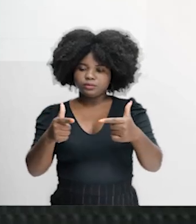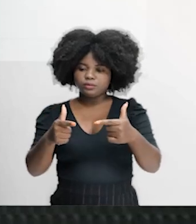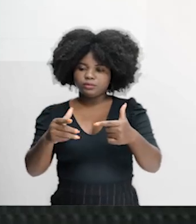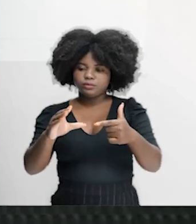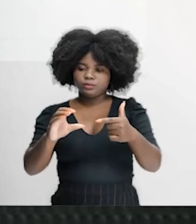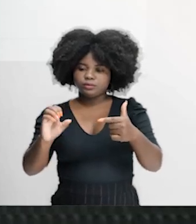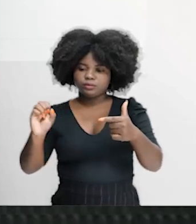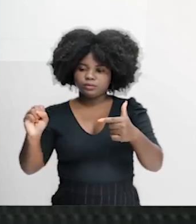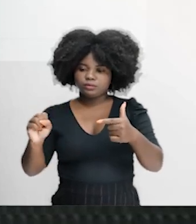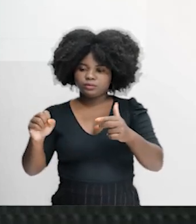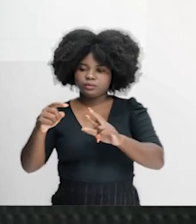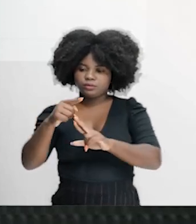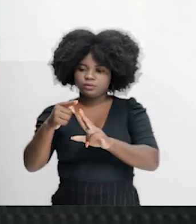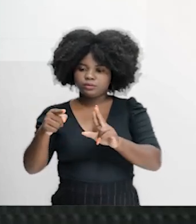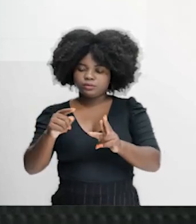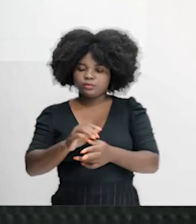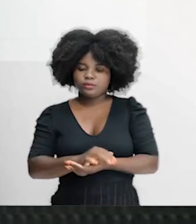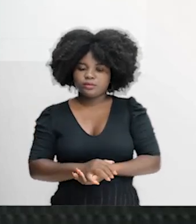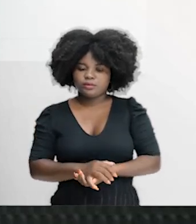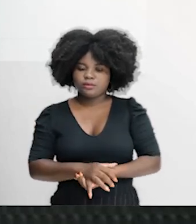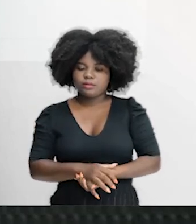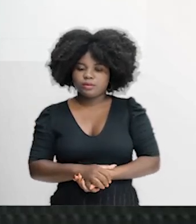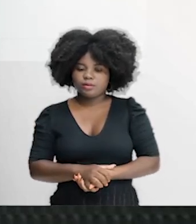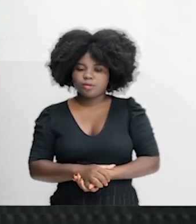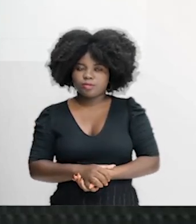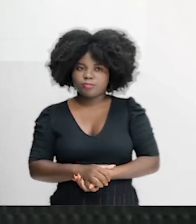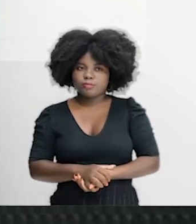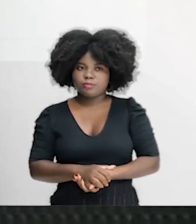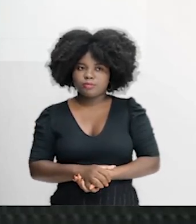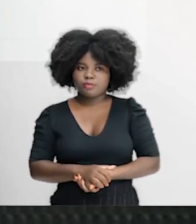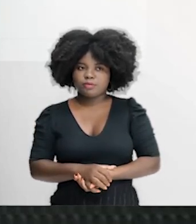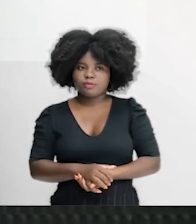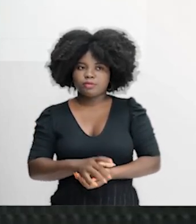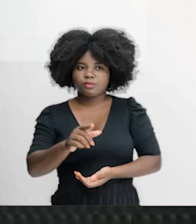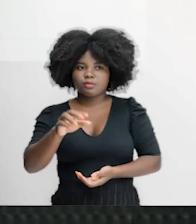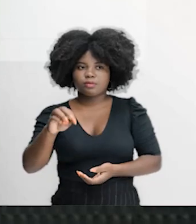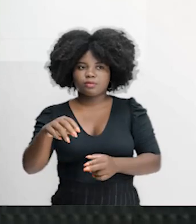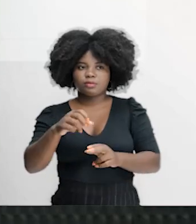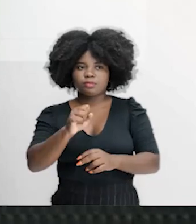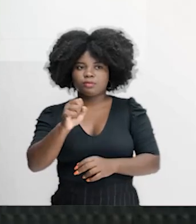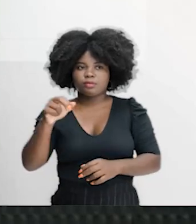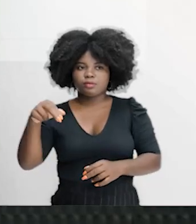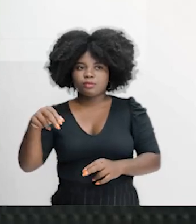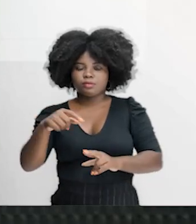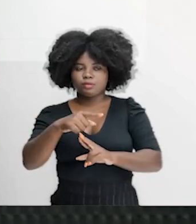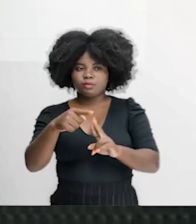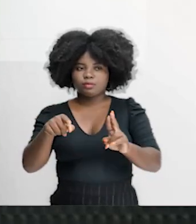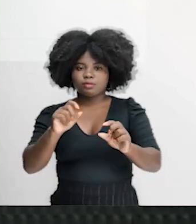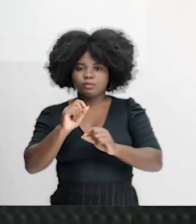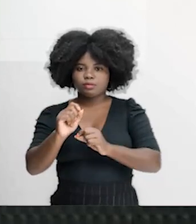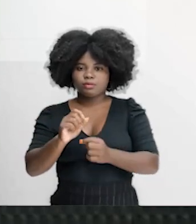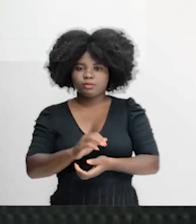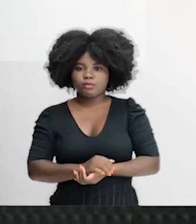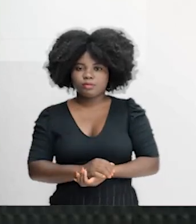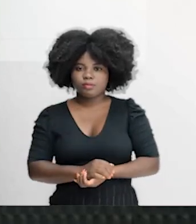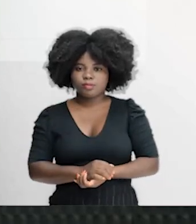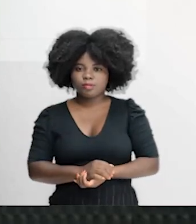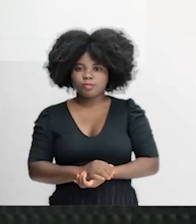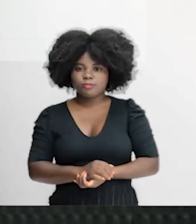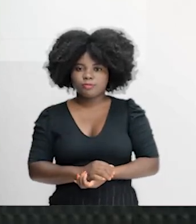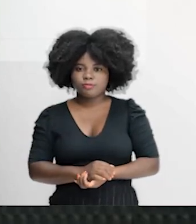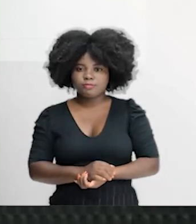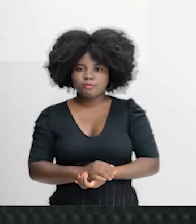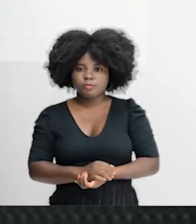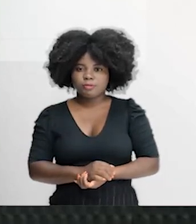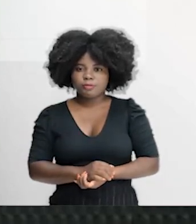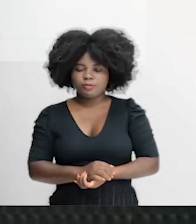sobre o cosseno de π. Ora, o que é o seno de π? O seno de π é